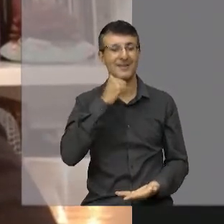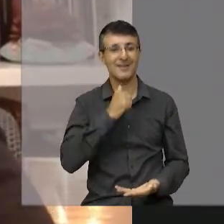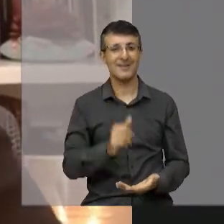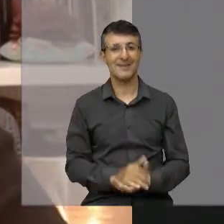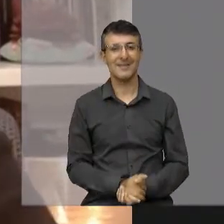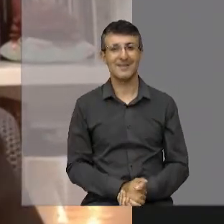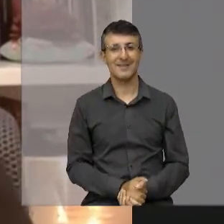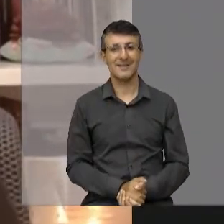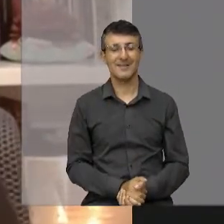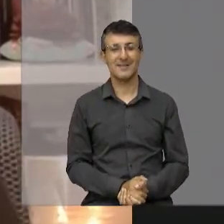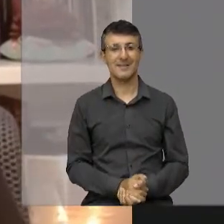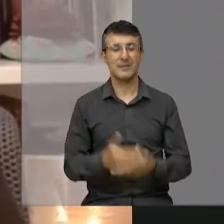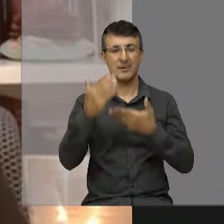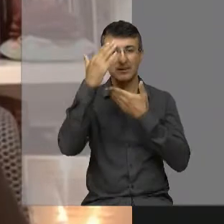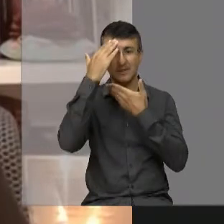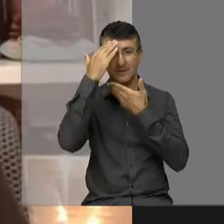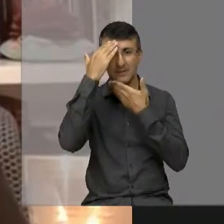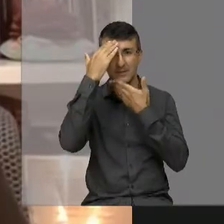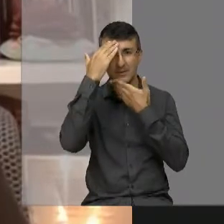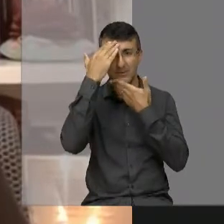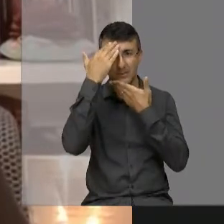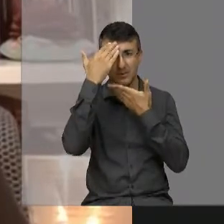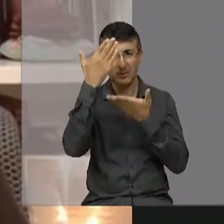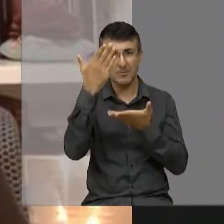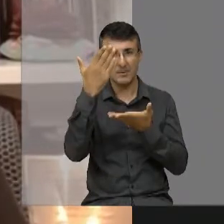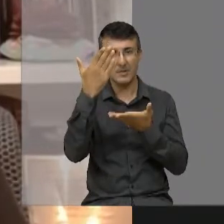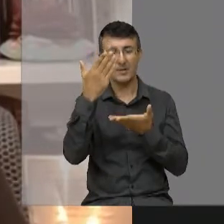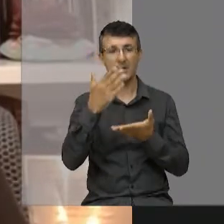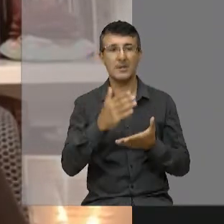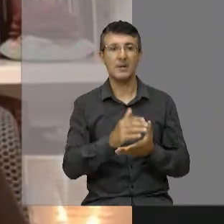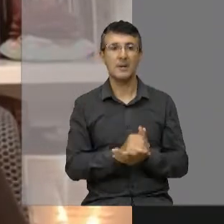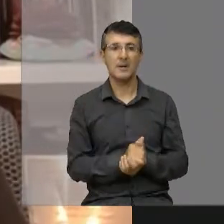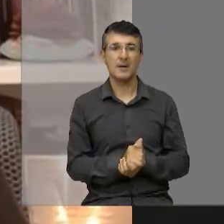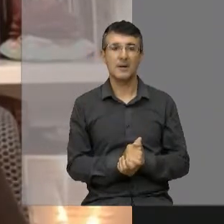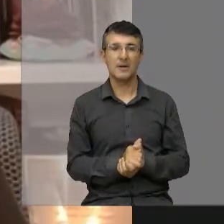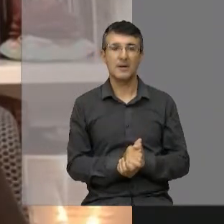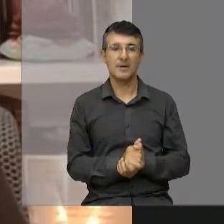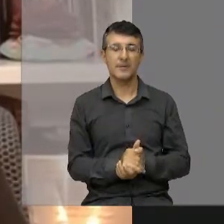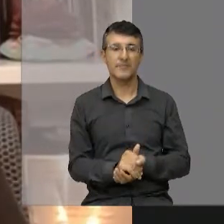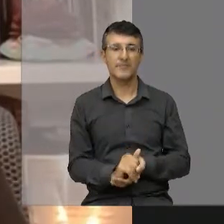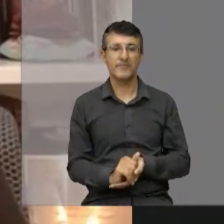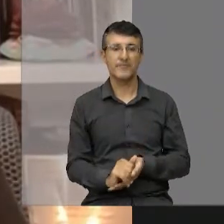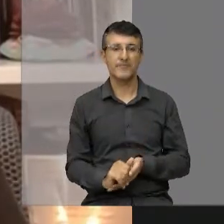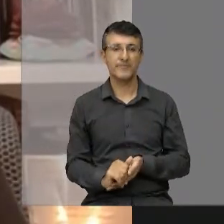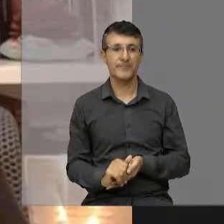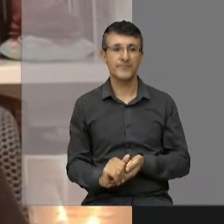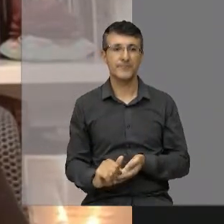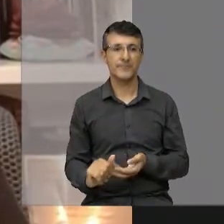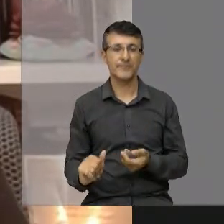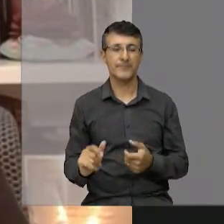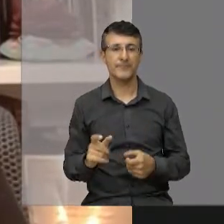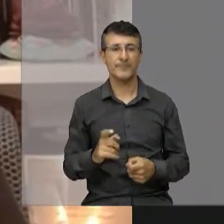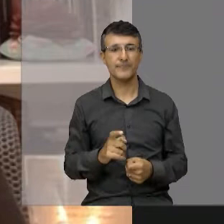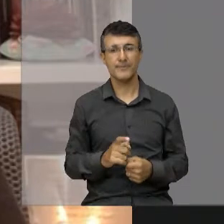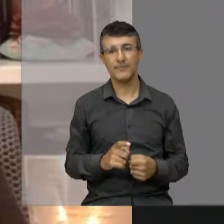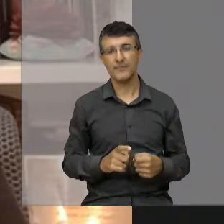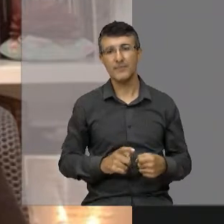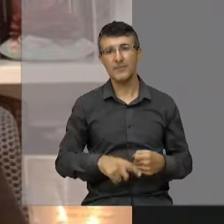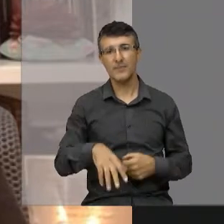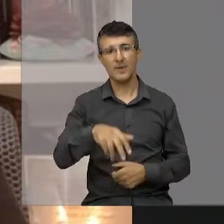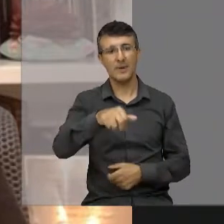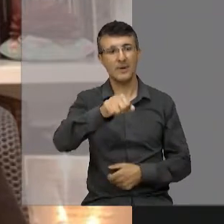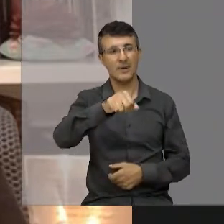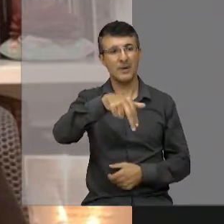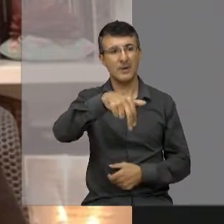Obrigada. Falou com a gente, deixou aqui. Doutora Ana Paula de Oliveira Castro,